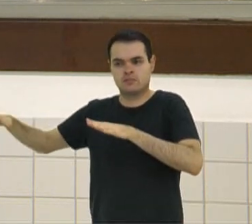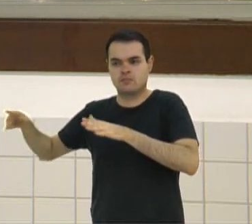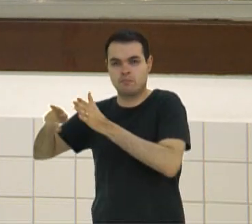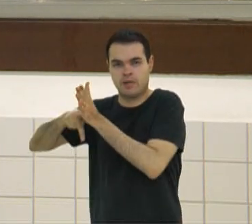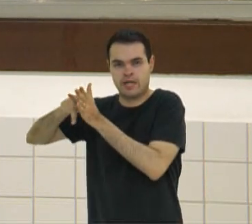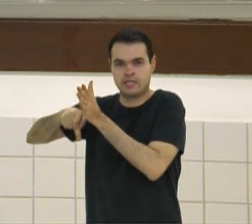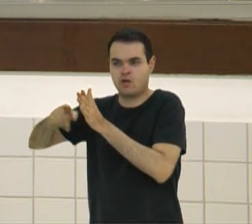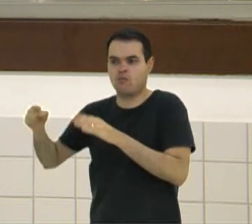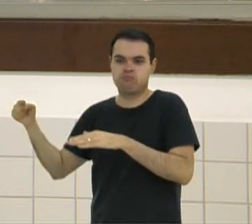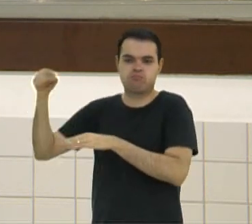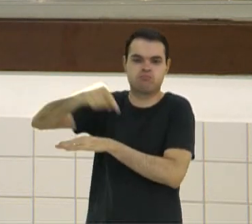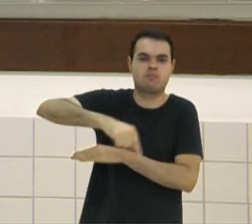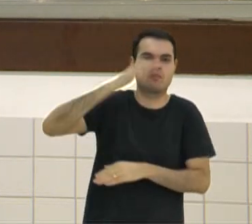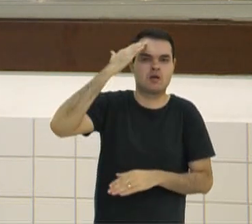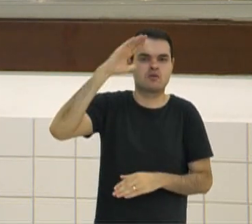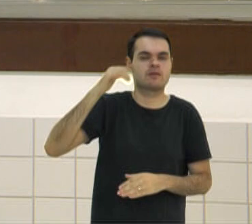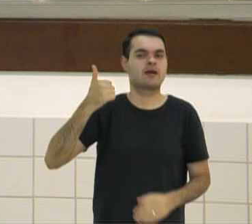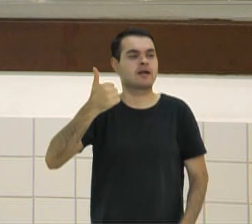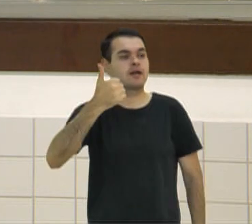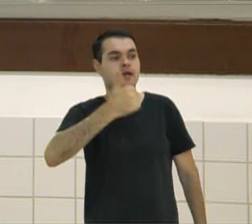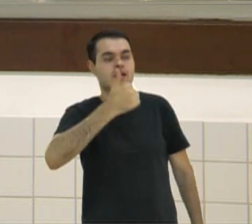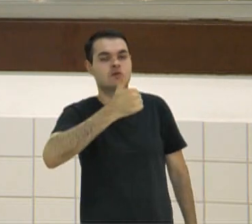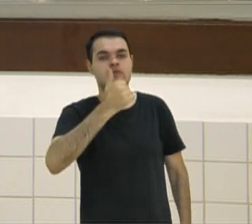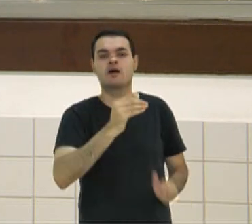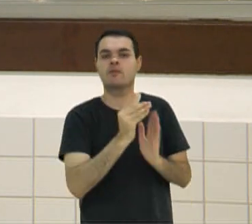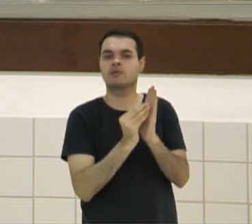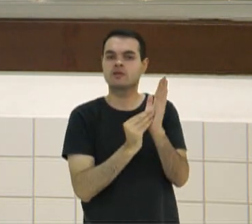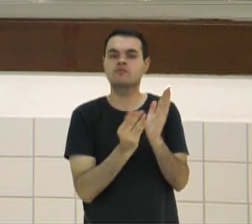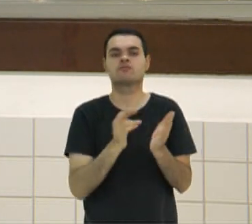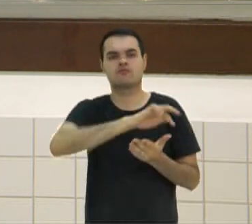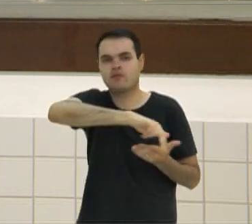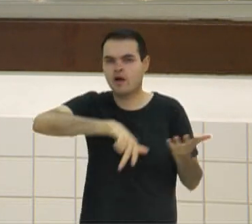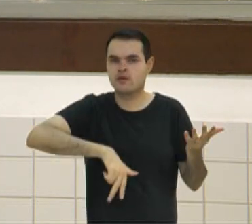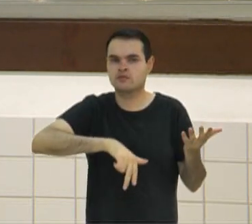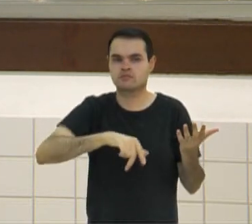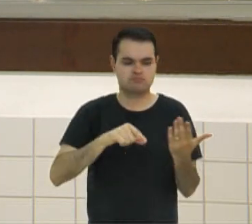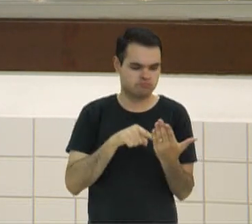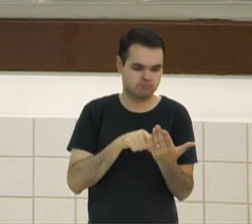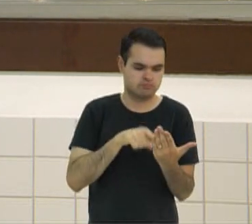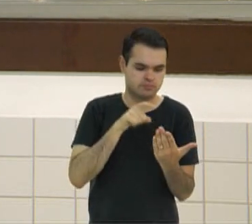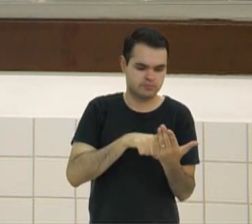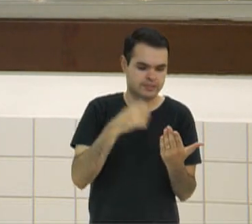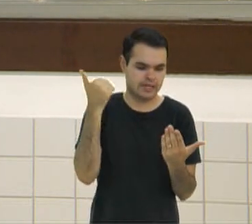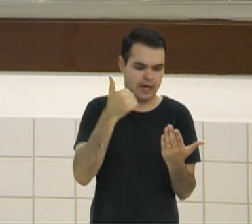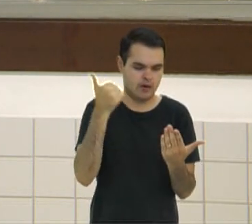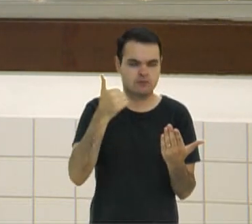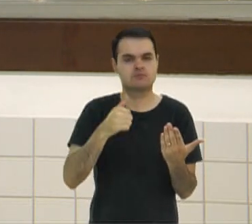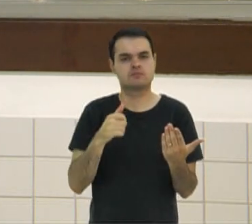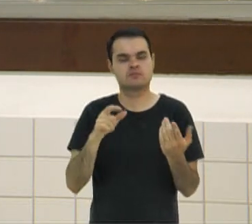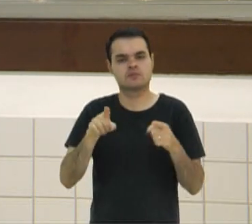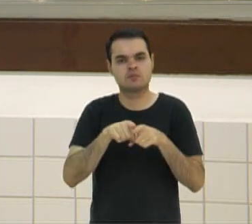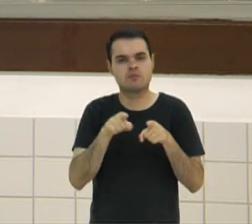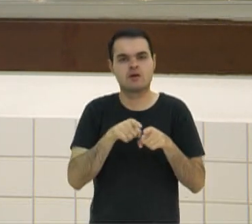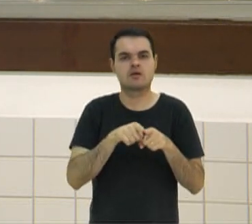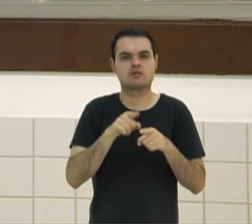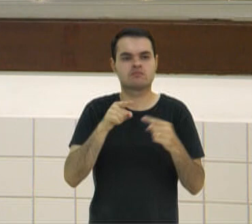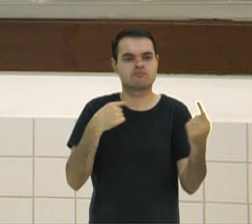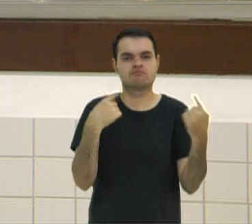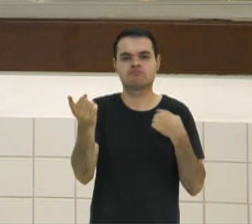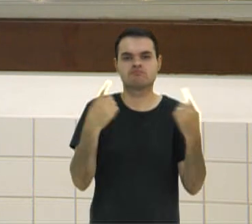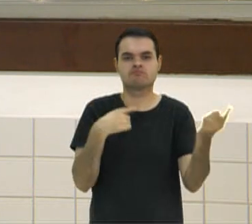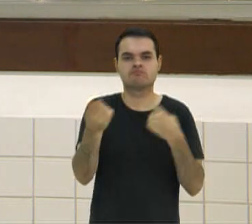carona, né, através de carona de aplicativos. Também a gente tem esses aplicativos de movimentação